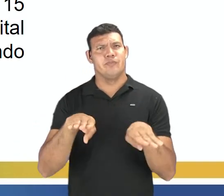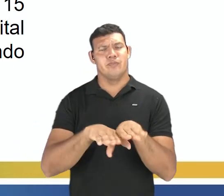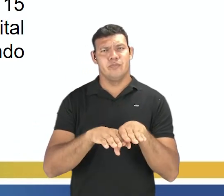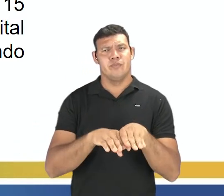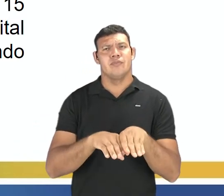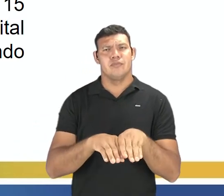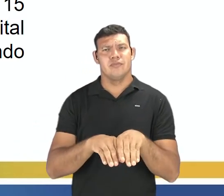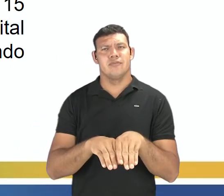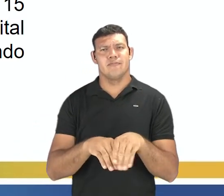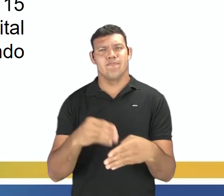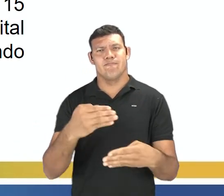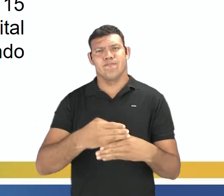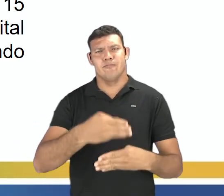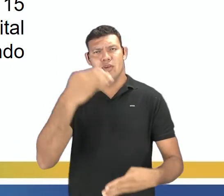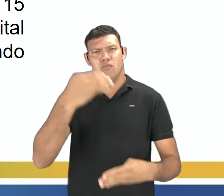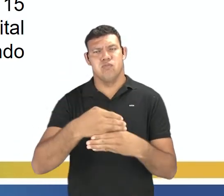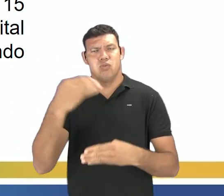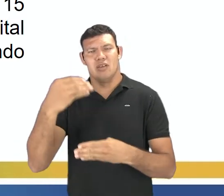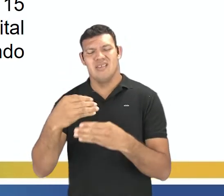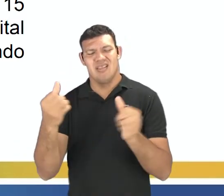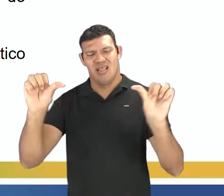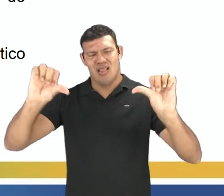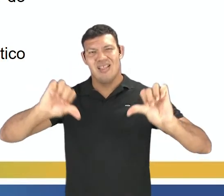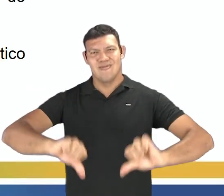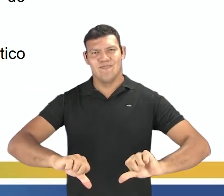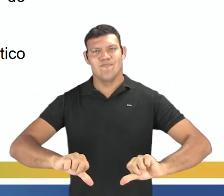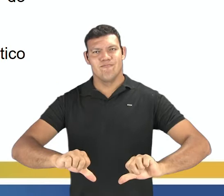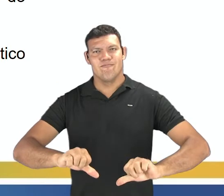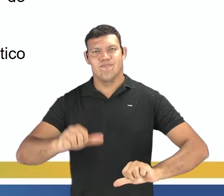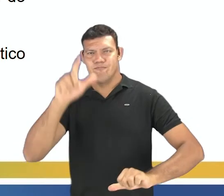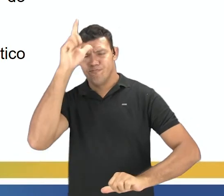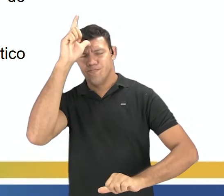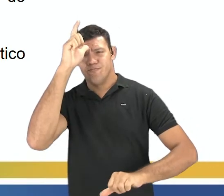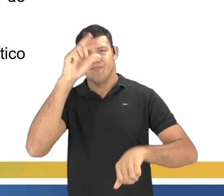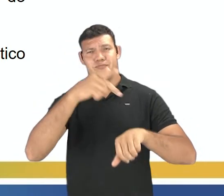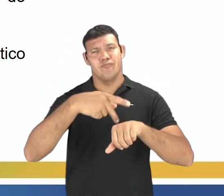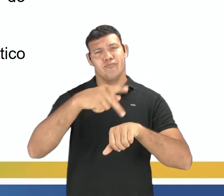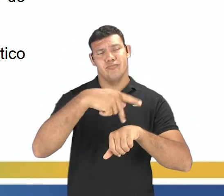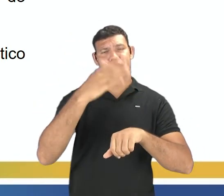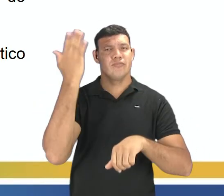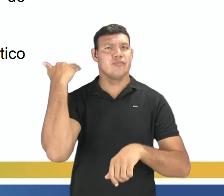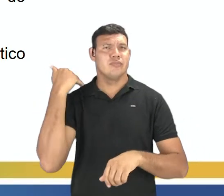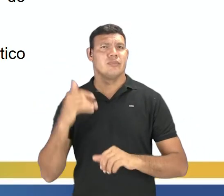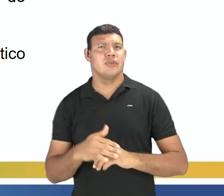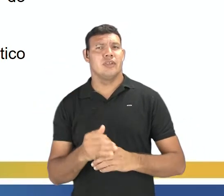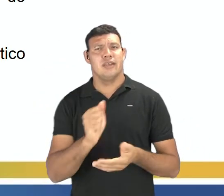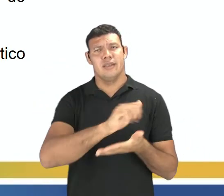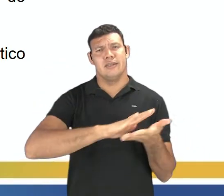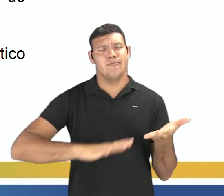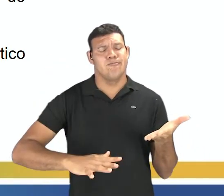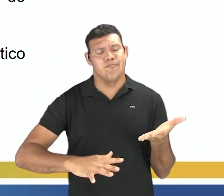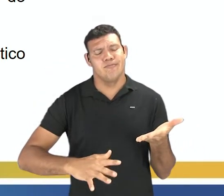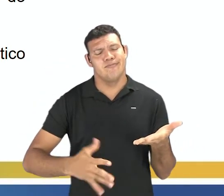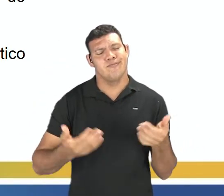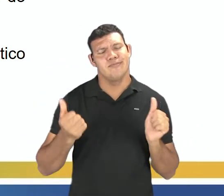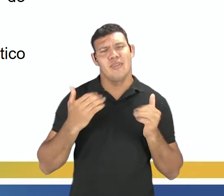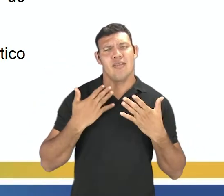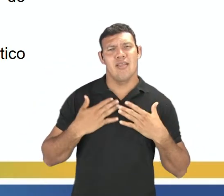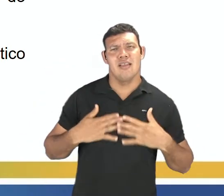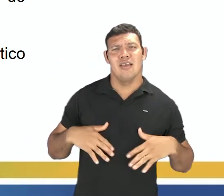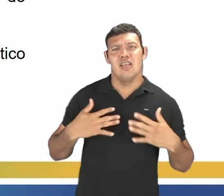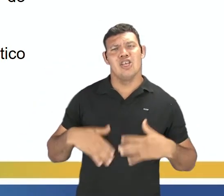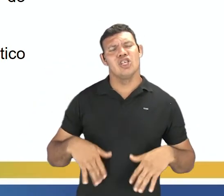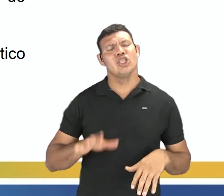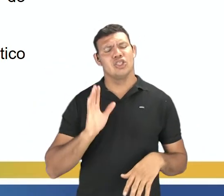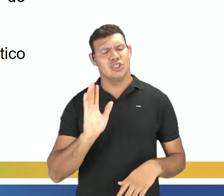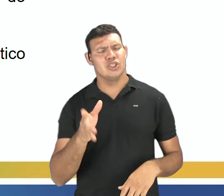1991 da antiga União Soviética. Vamos lá para o nosso exercitando, queridos. Nosso exercitando é bem tranquilo, porque você já